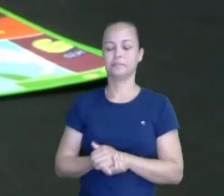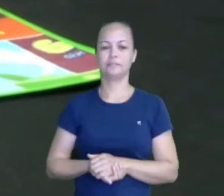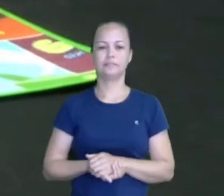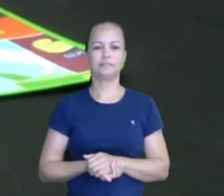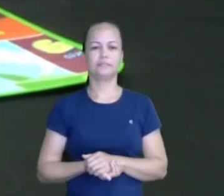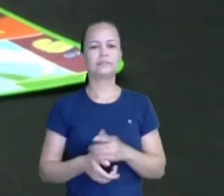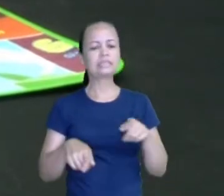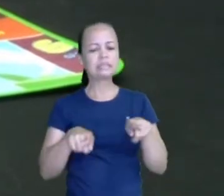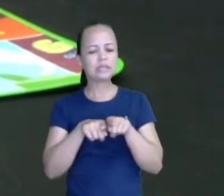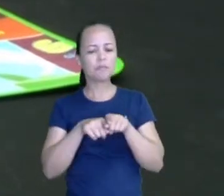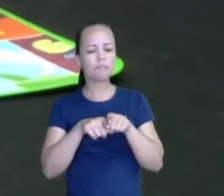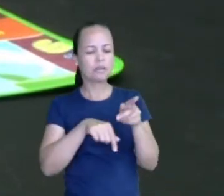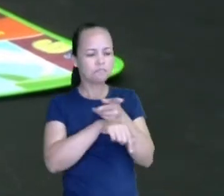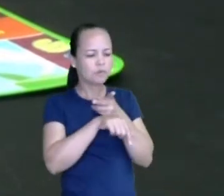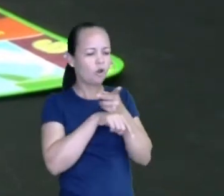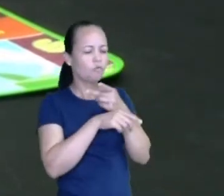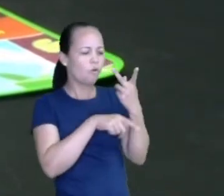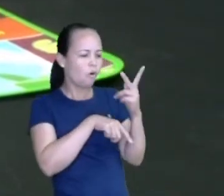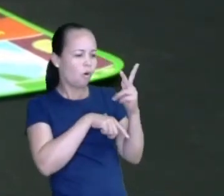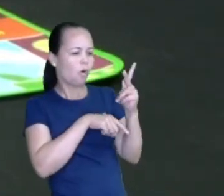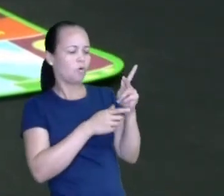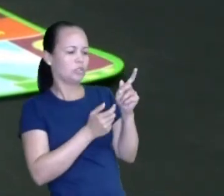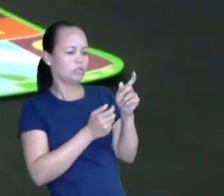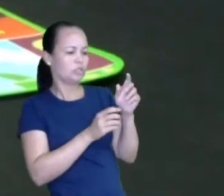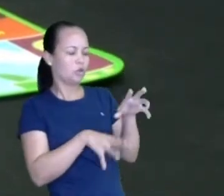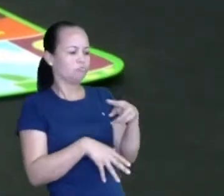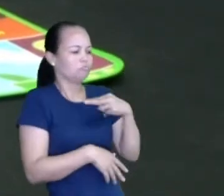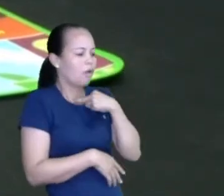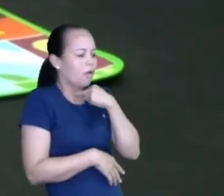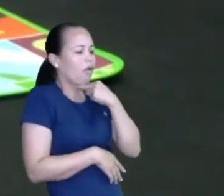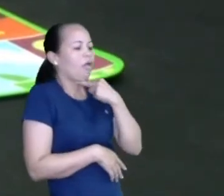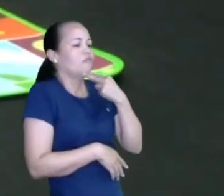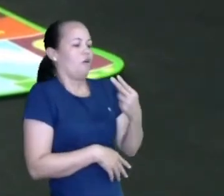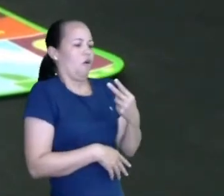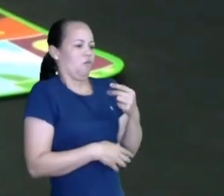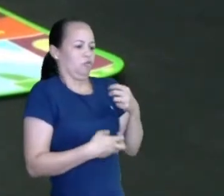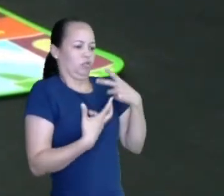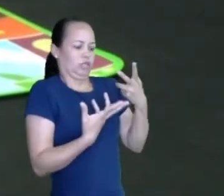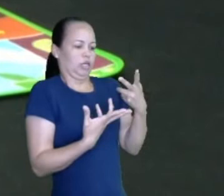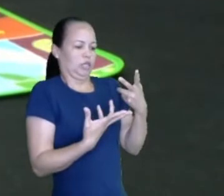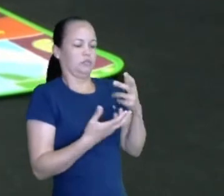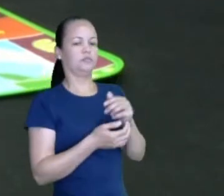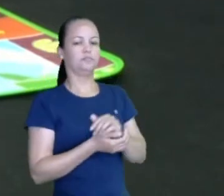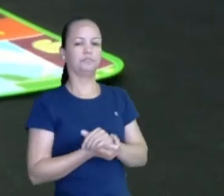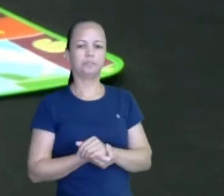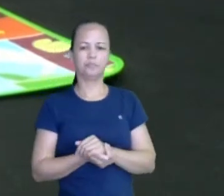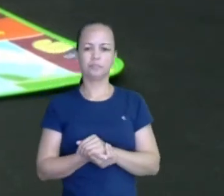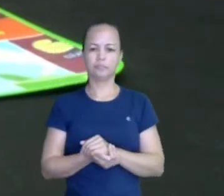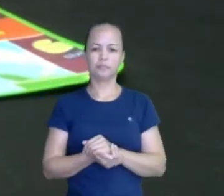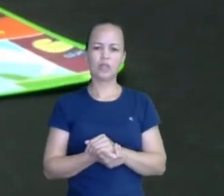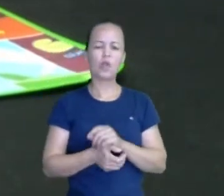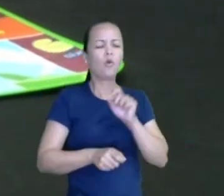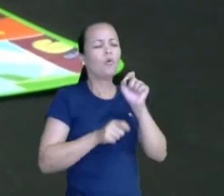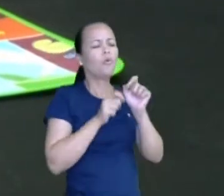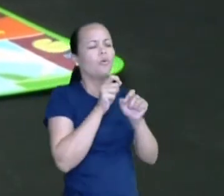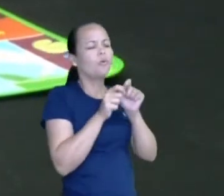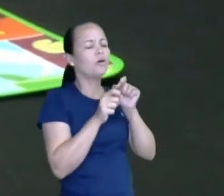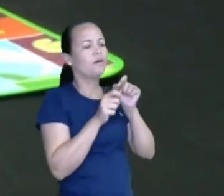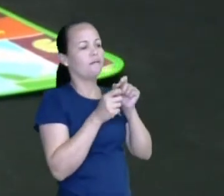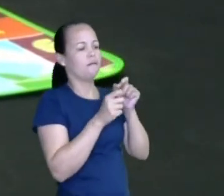Ele procurou o senhor Poçante, que tinha voz de gigante. O que é uma